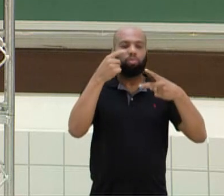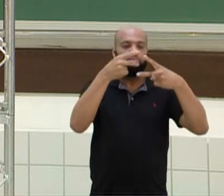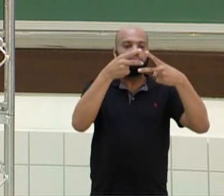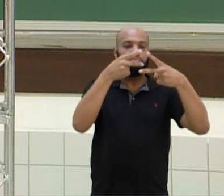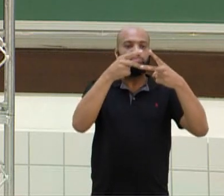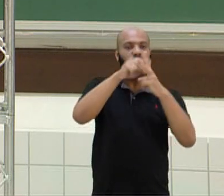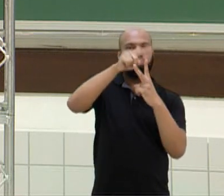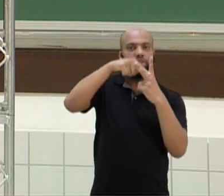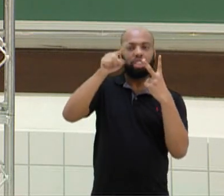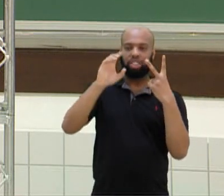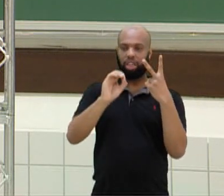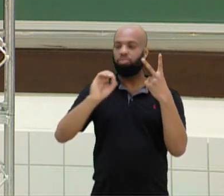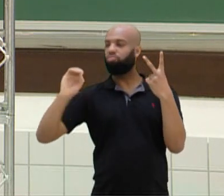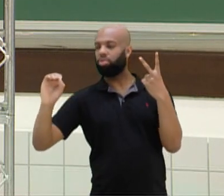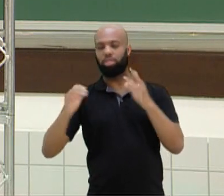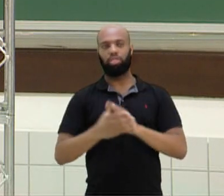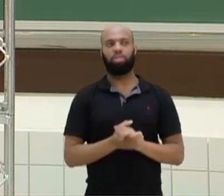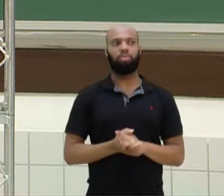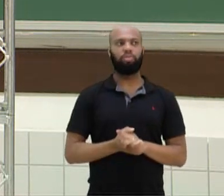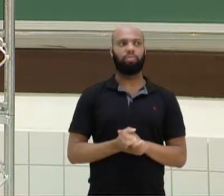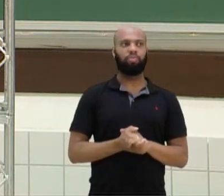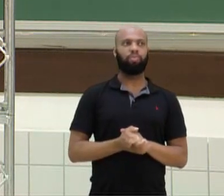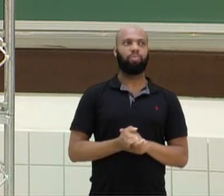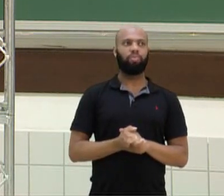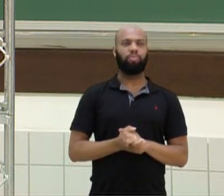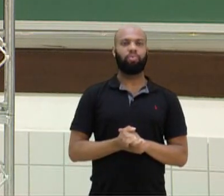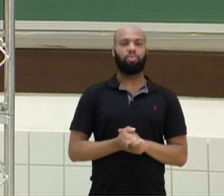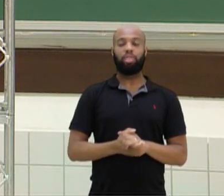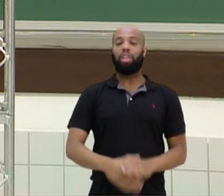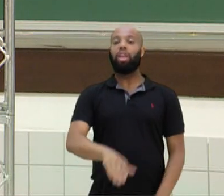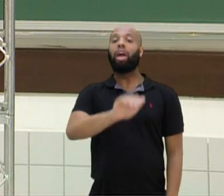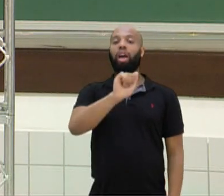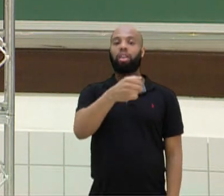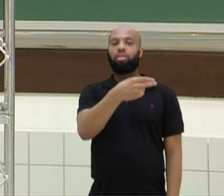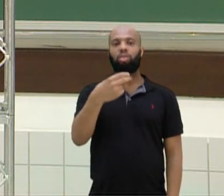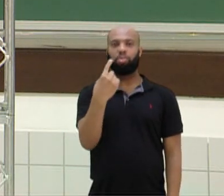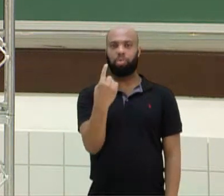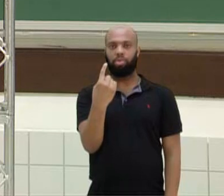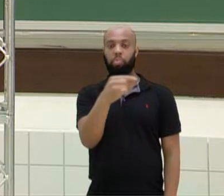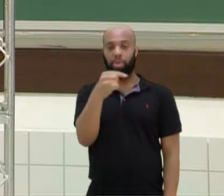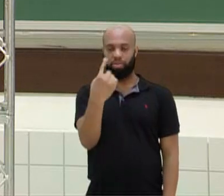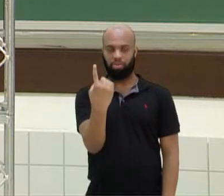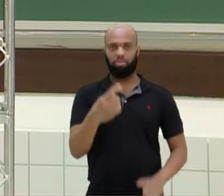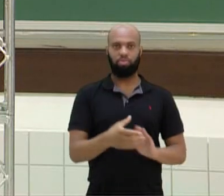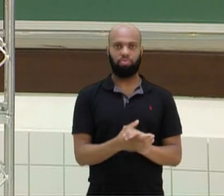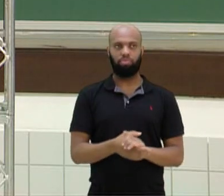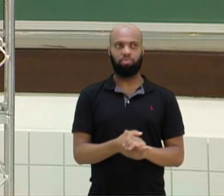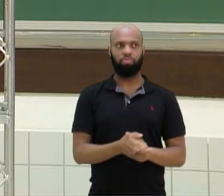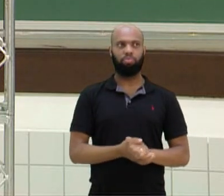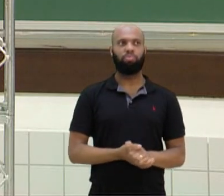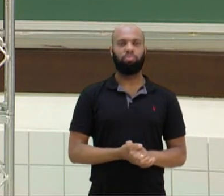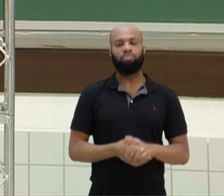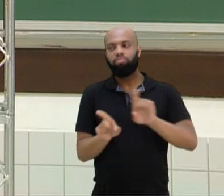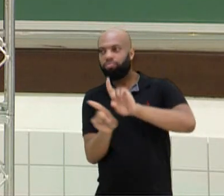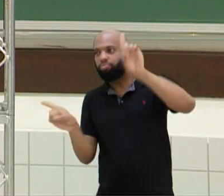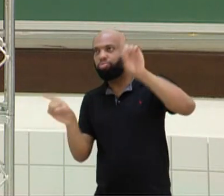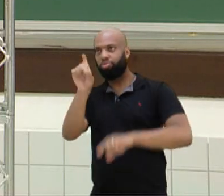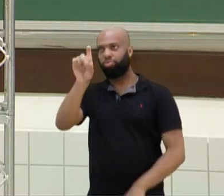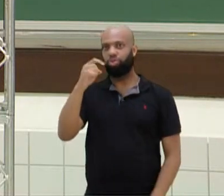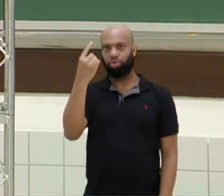duas raízes reais e iguais. Segunda parte da fórmula de Bhaskara, menos b mais ou menos raiz de delta sobre